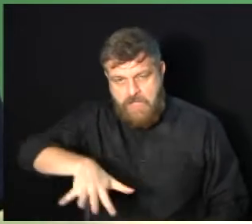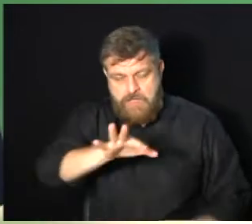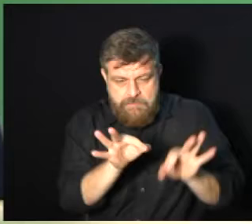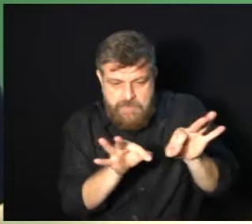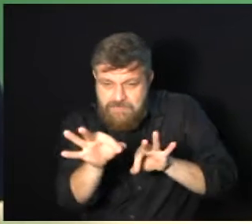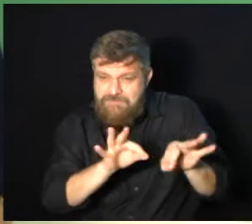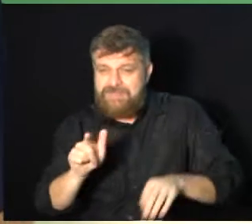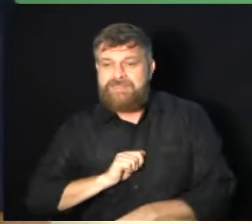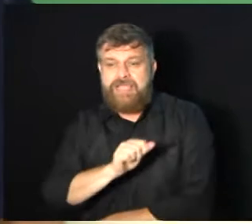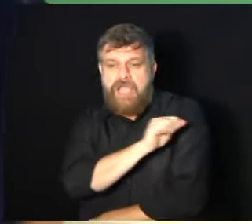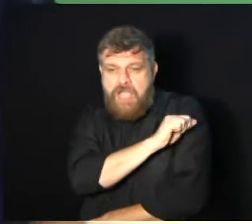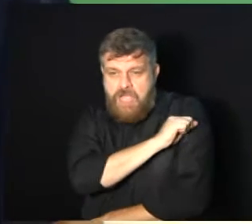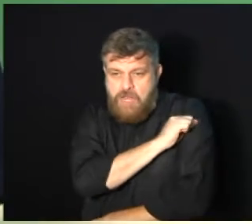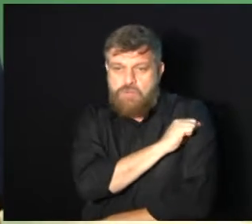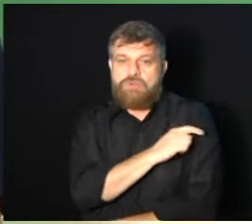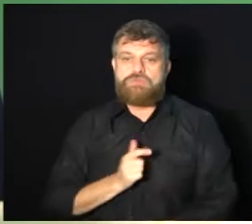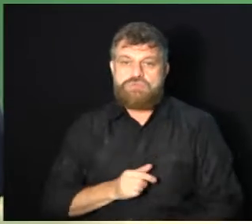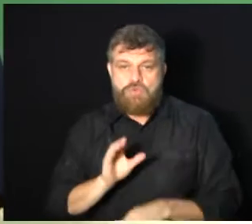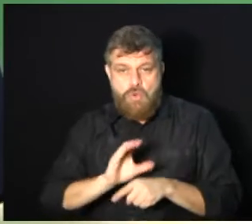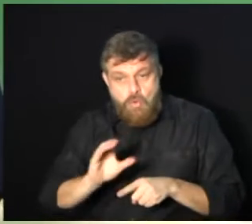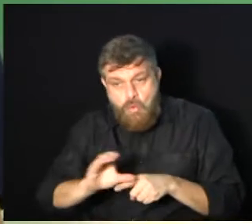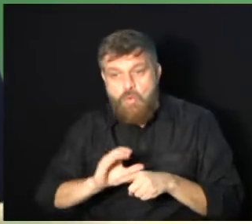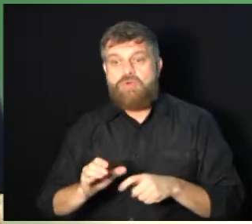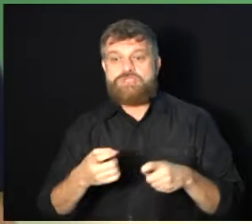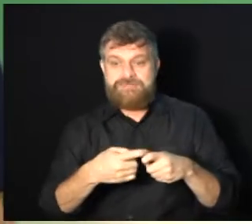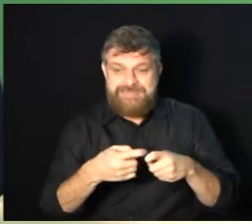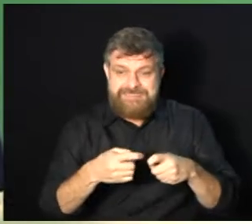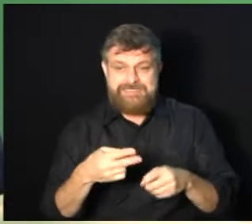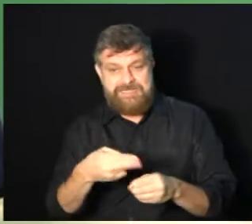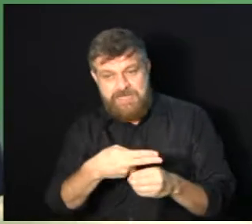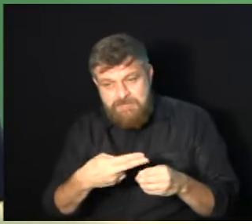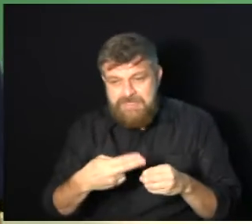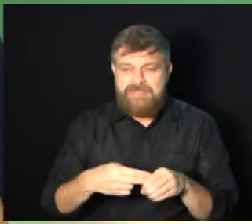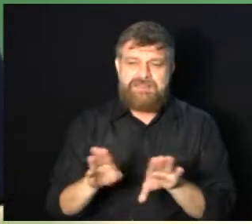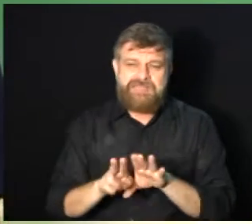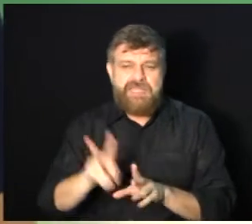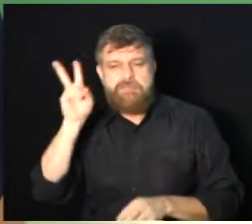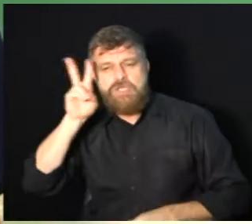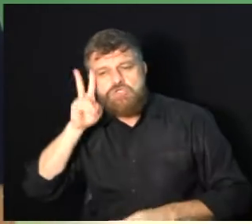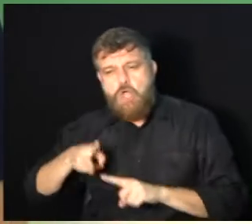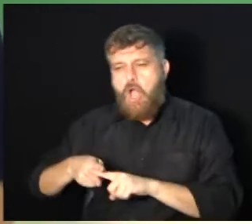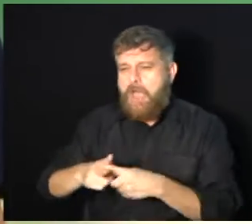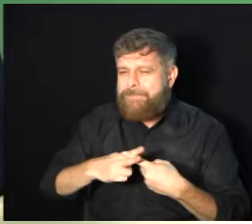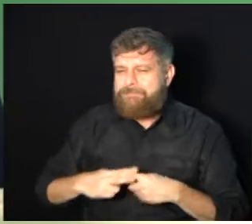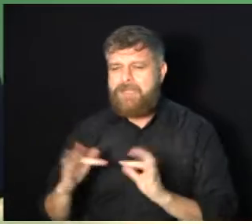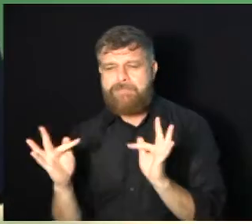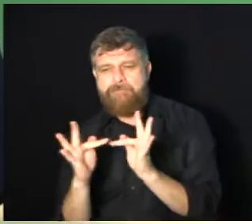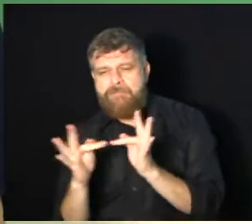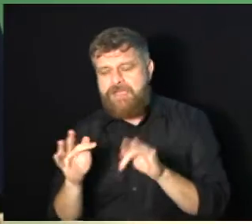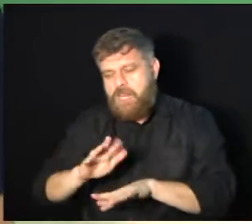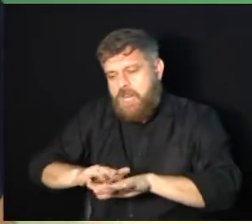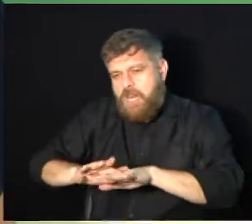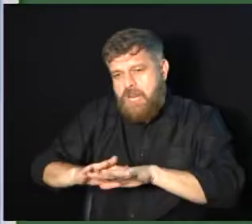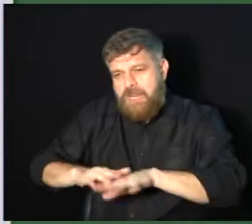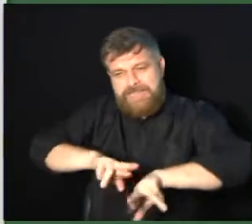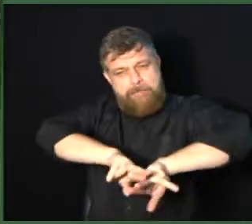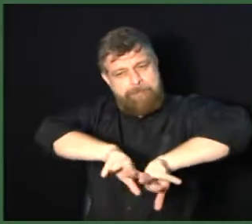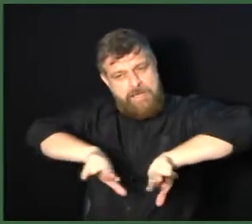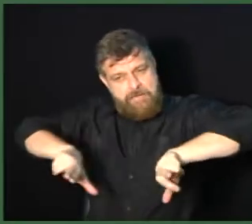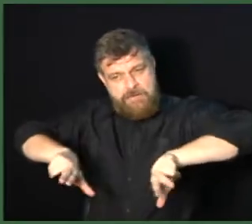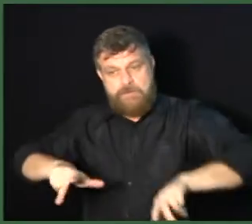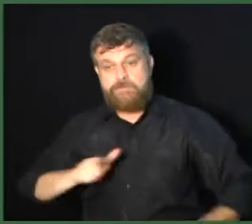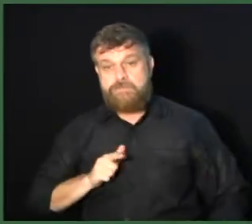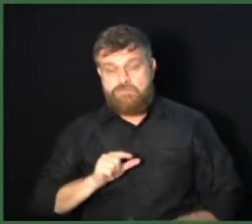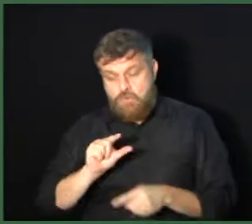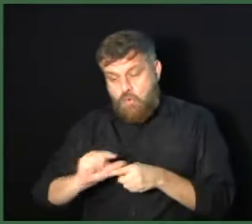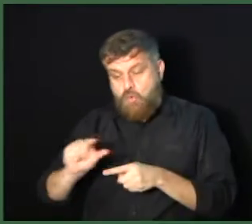gente tem alunos da Faculdade de Medicina, da Unicamp também, com o pessoal da História, da Engenharia Mecânica, da Física, Matemática, então é muito diverso. O